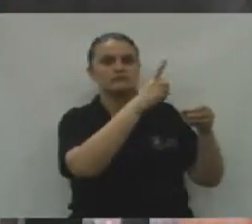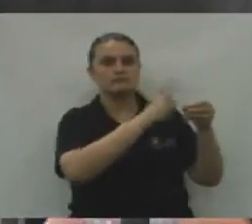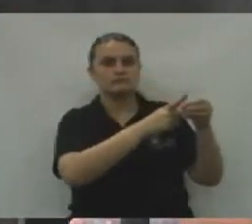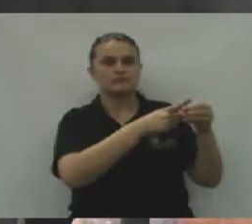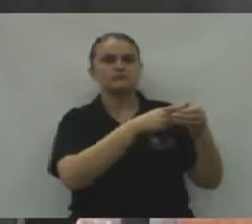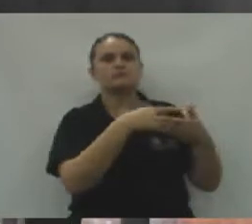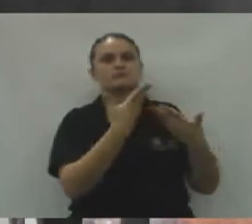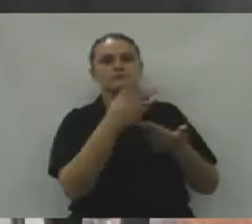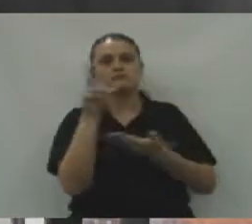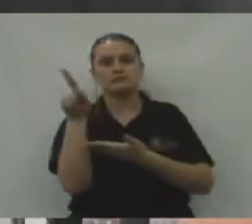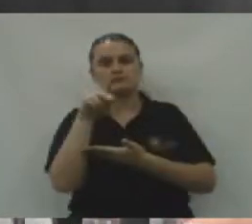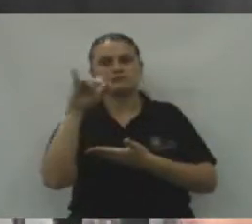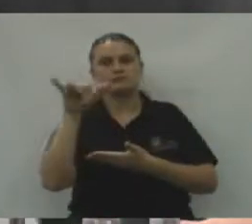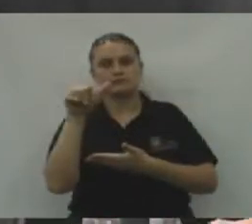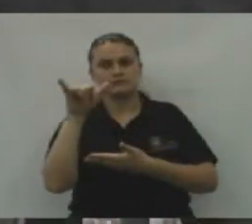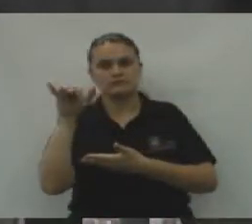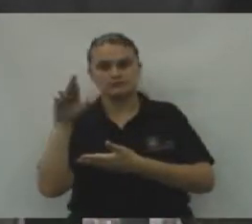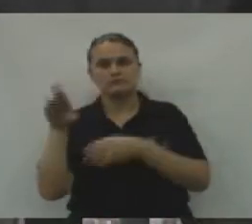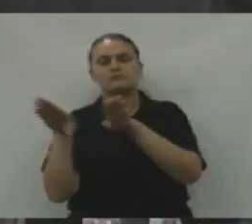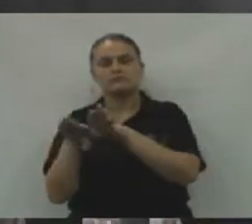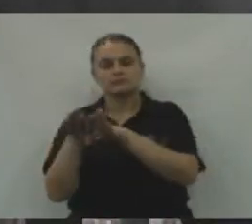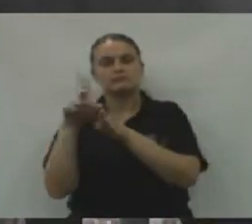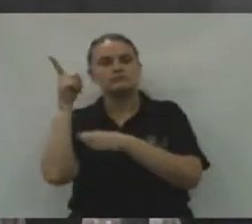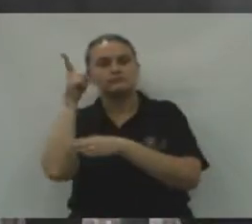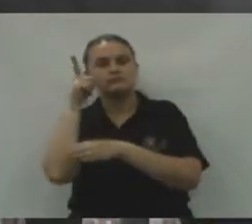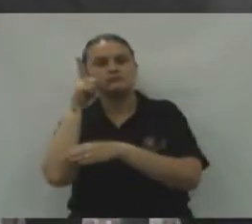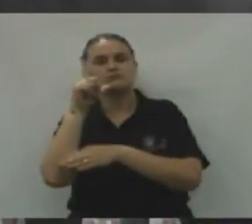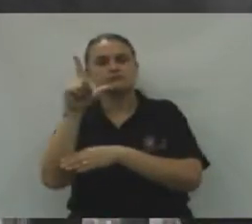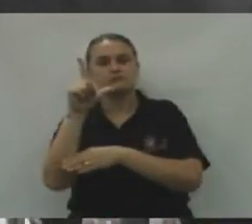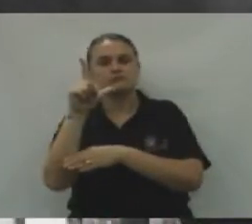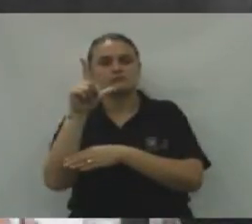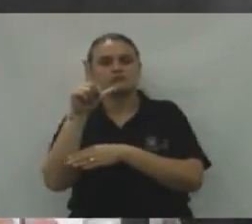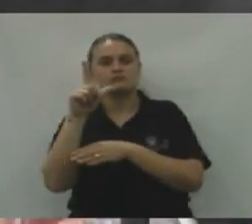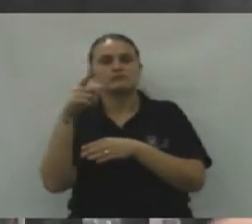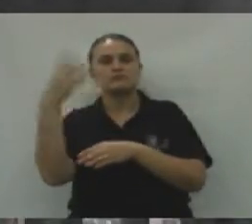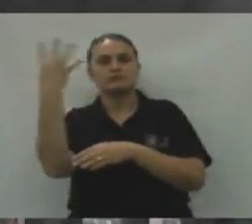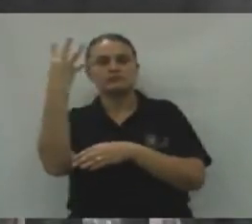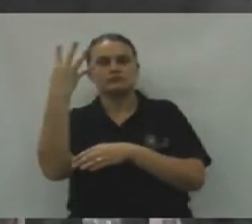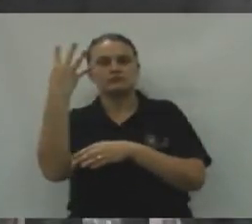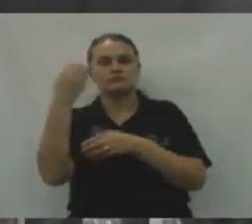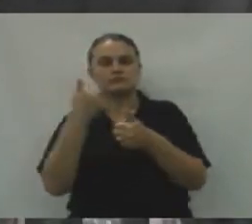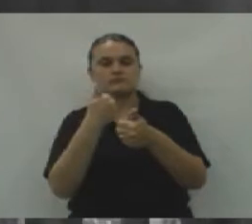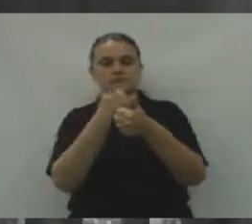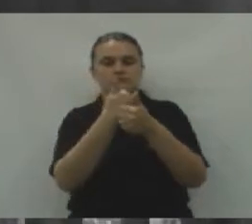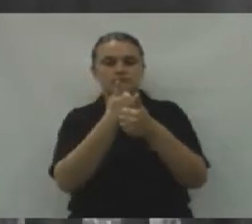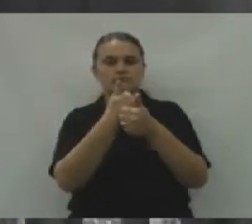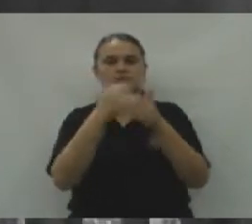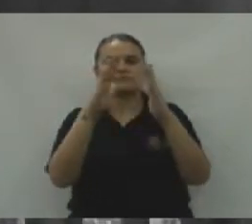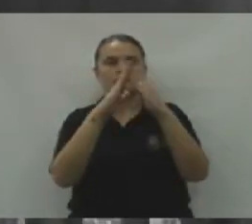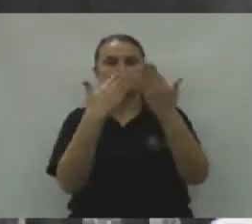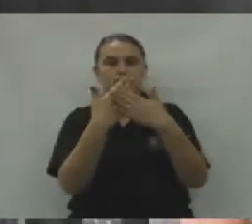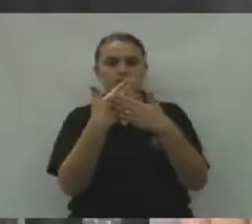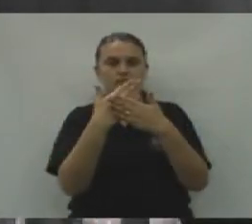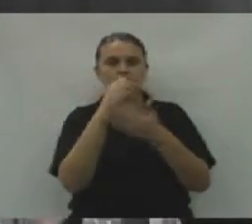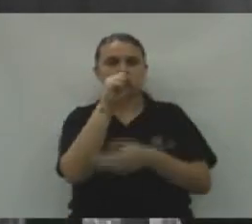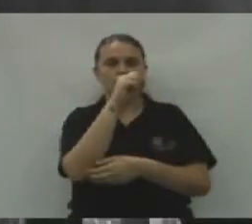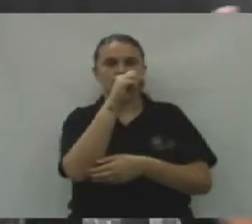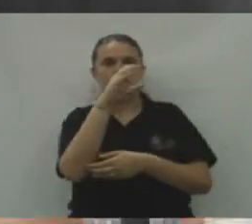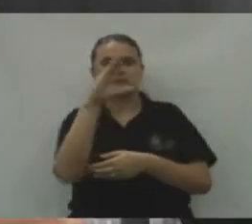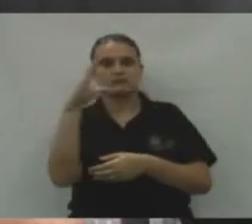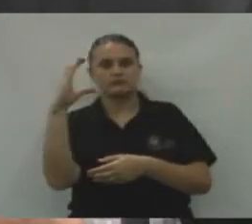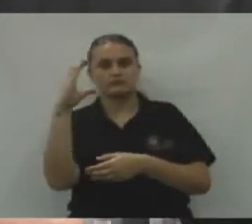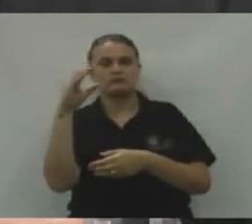o professor Jair Brunhago também conseguiu ali a quarta próxima ao Colégio São Cristóvão, qual já a base já está